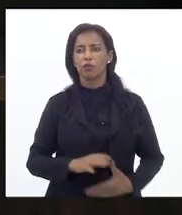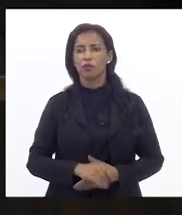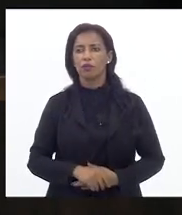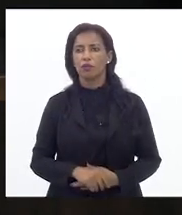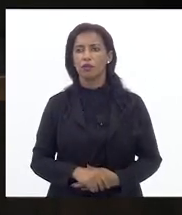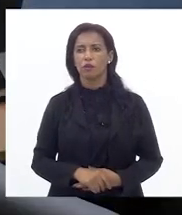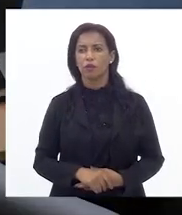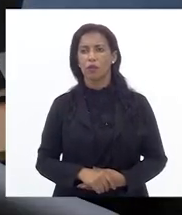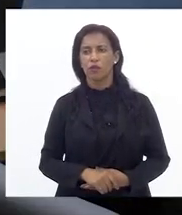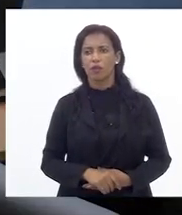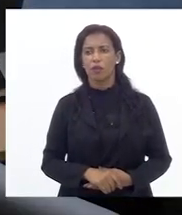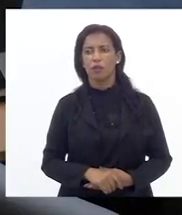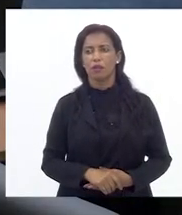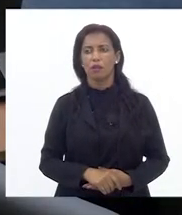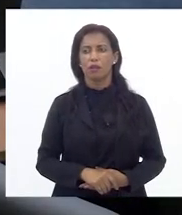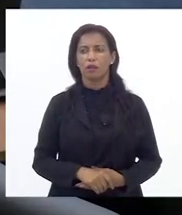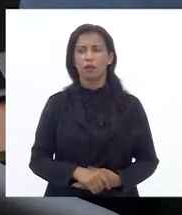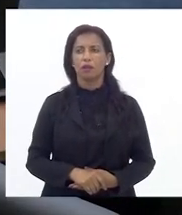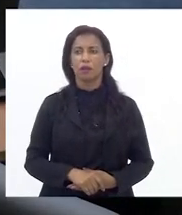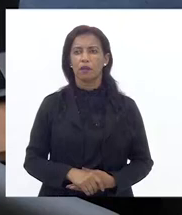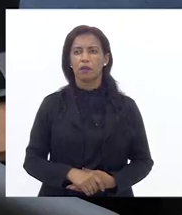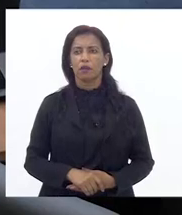E aí